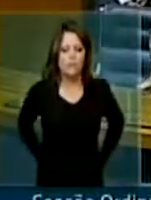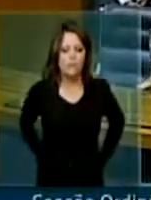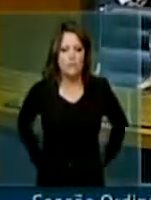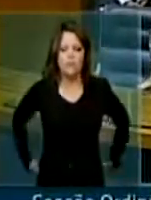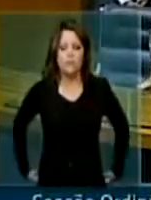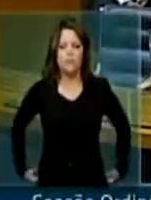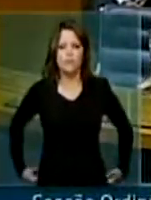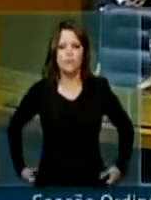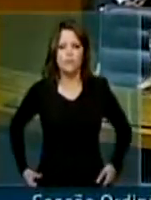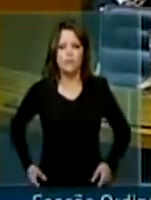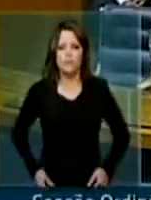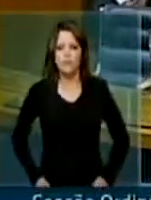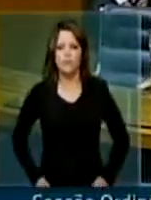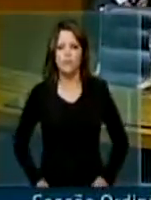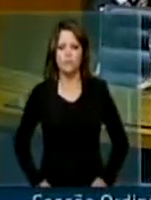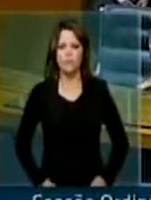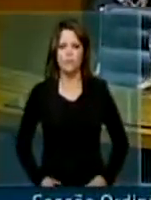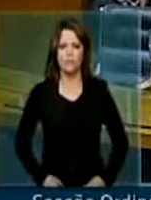nobre